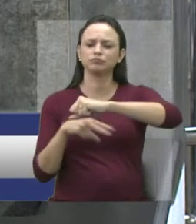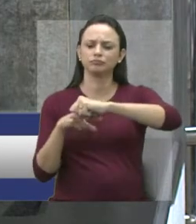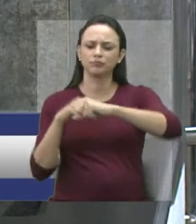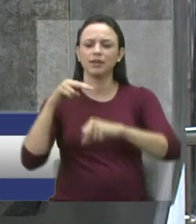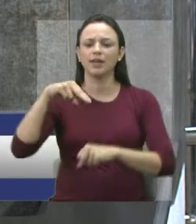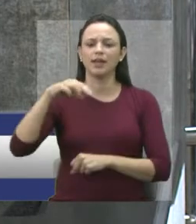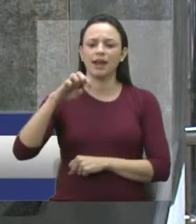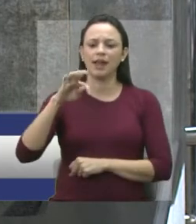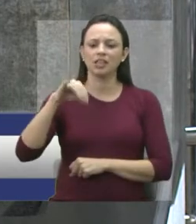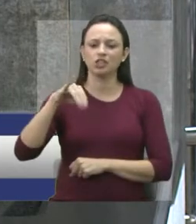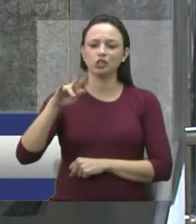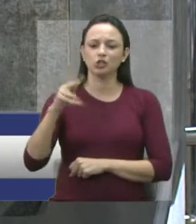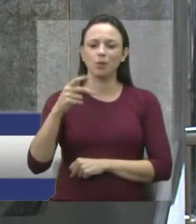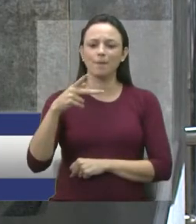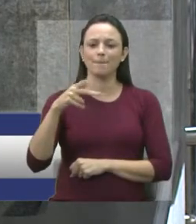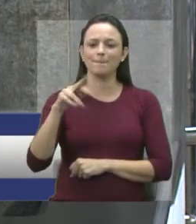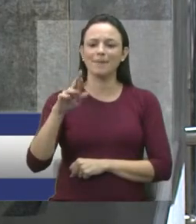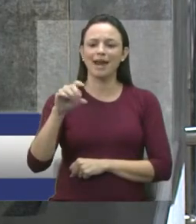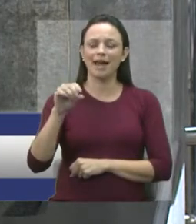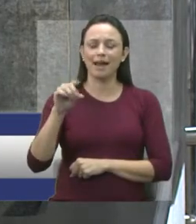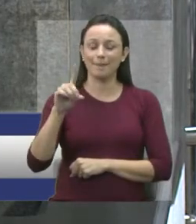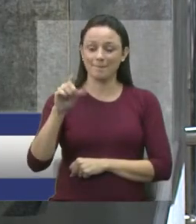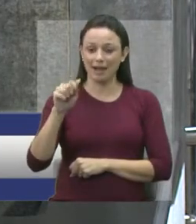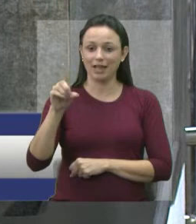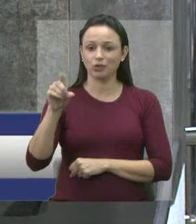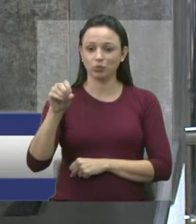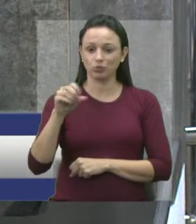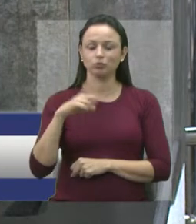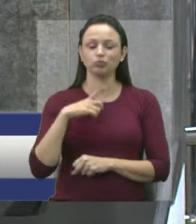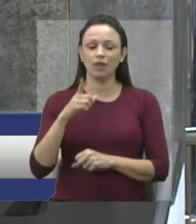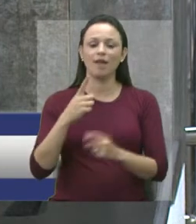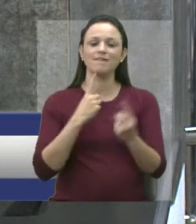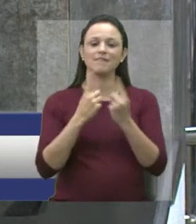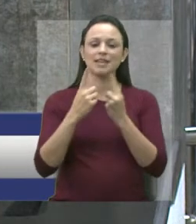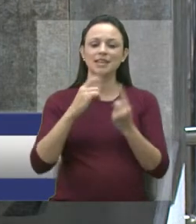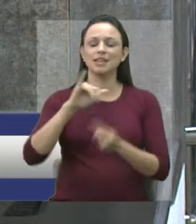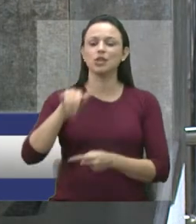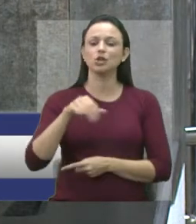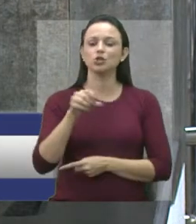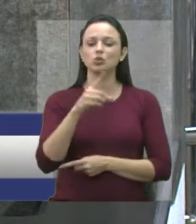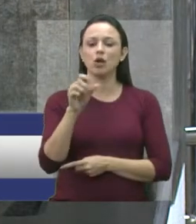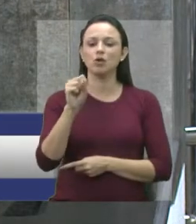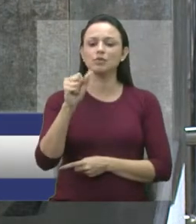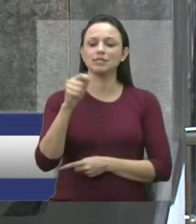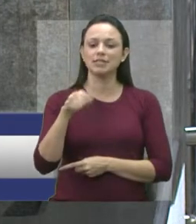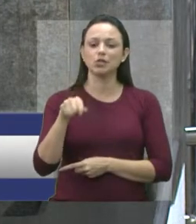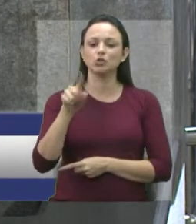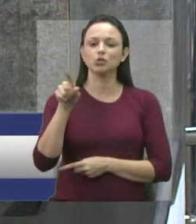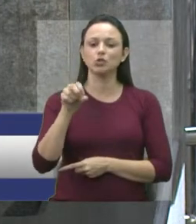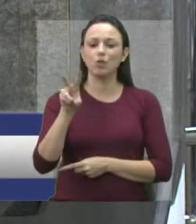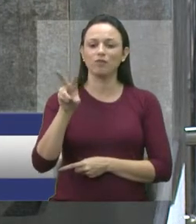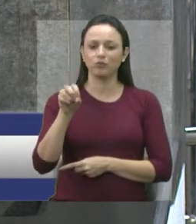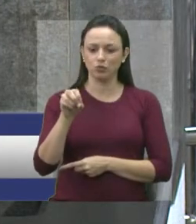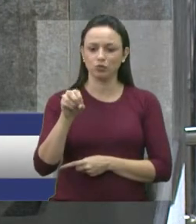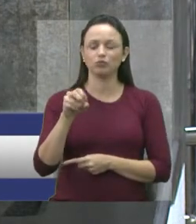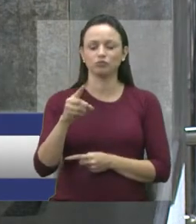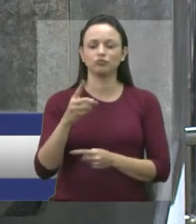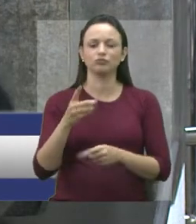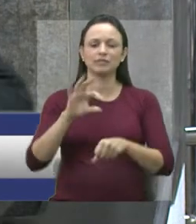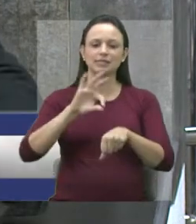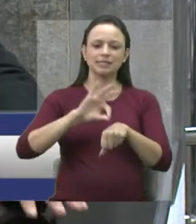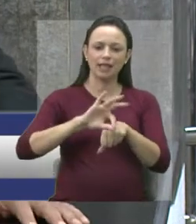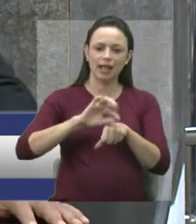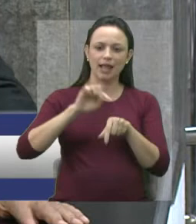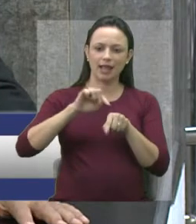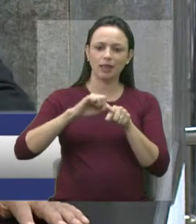dava acesso à Avenida João Sanzovo, no sentido centro-bairro, e foi, não sei por